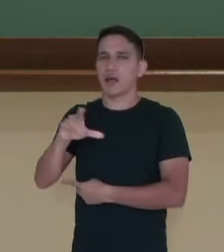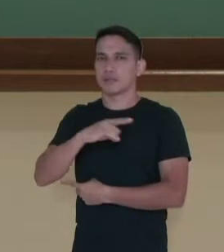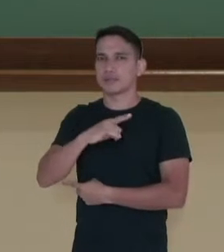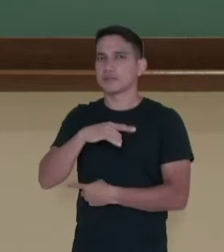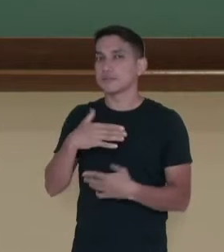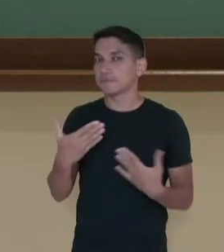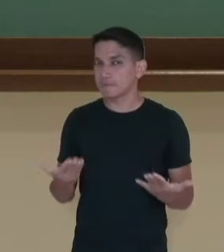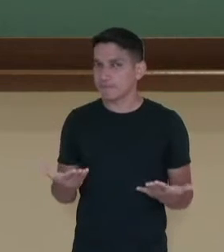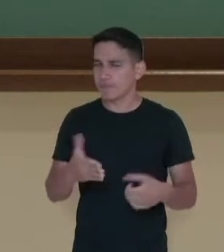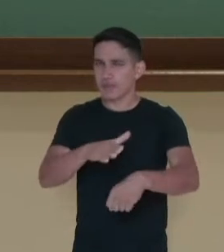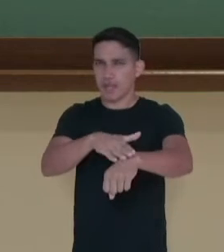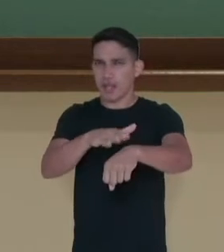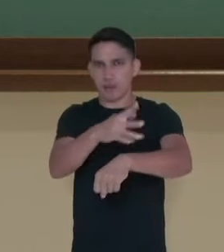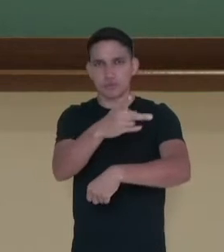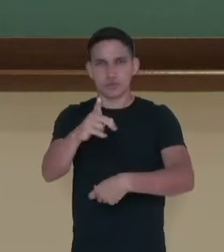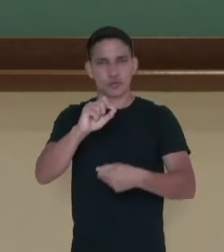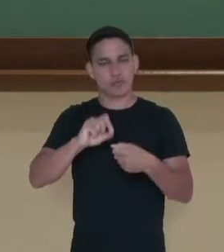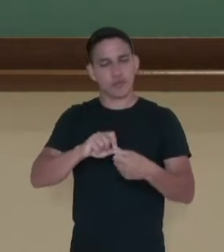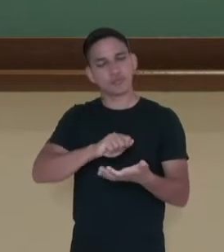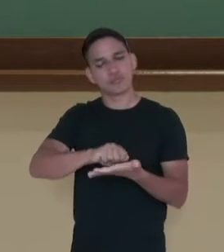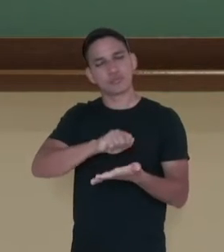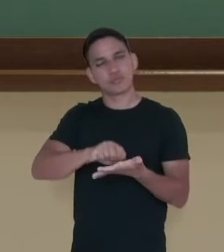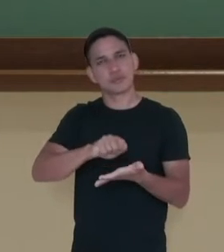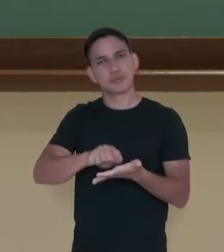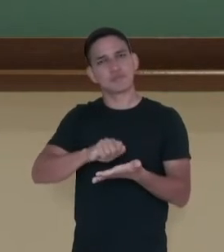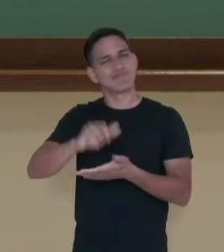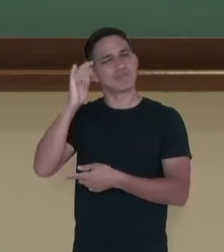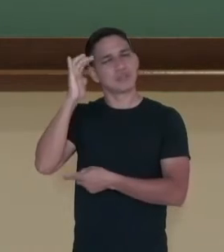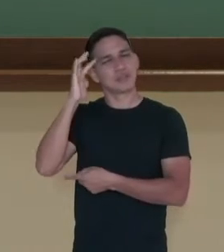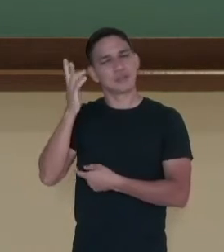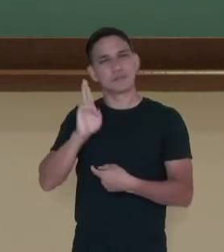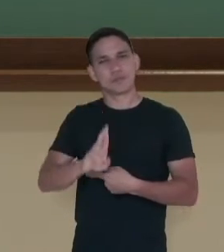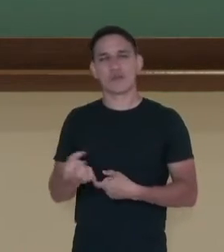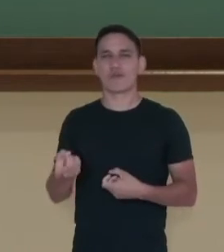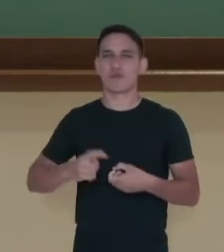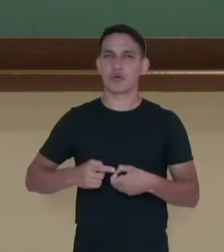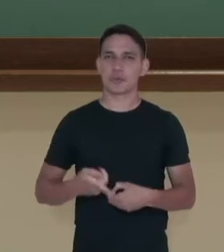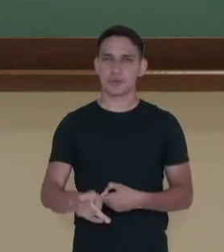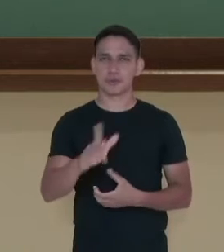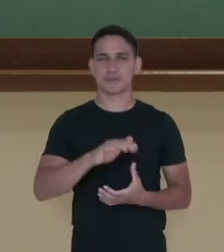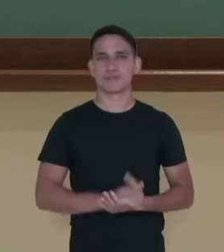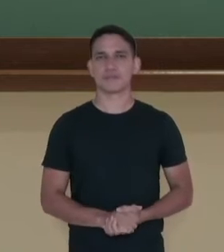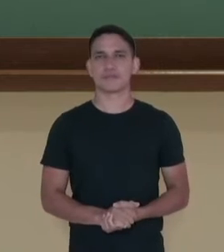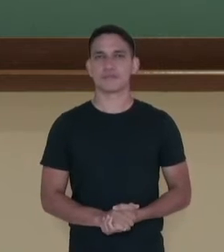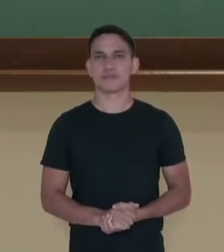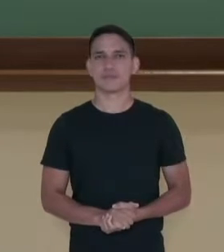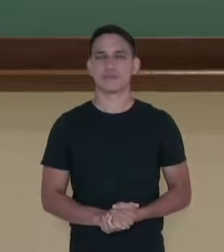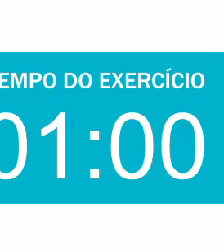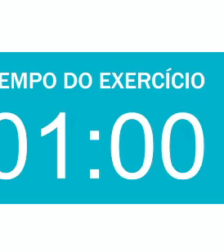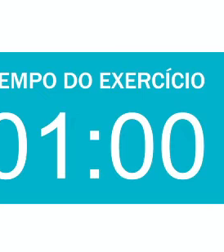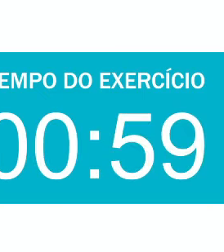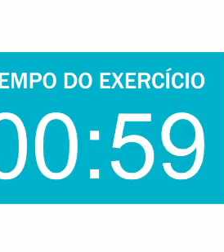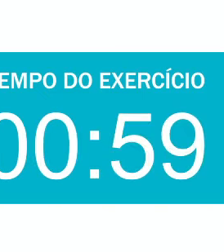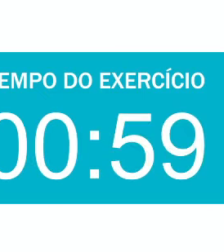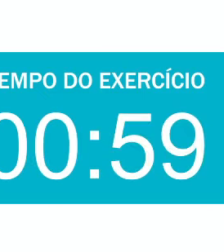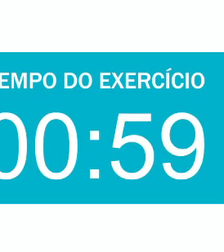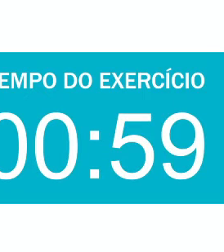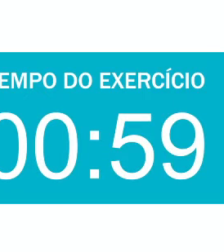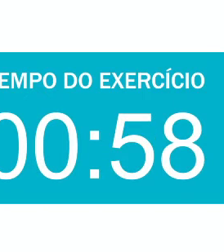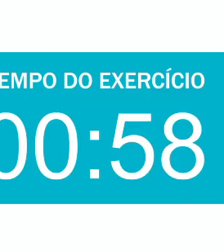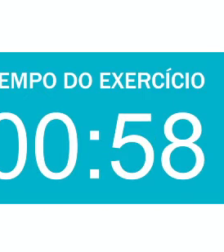nós? Então eu vou dar um tempo aí para você refletir, pensar e voltamos na sequência aqui com a resposta.